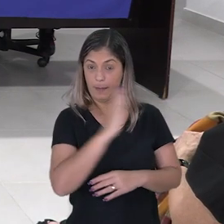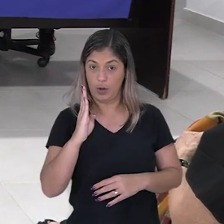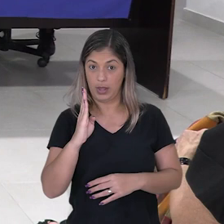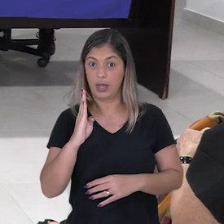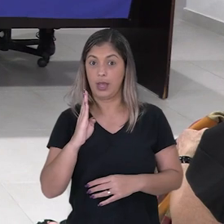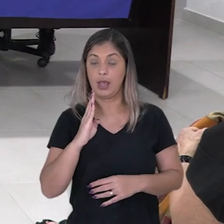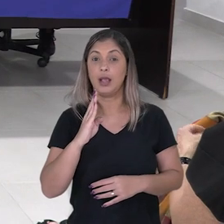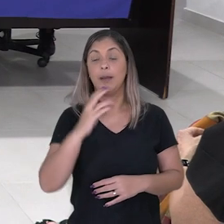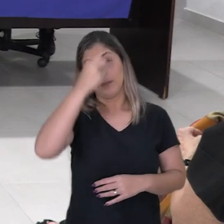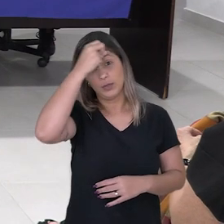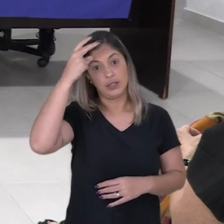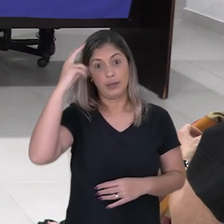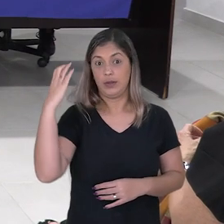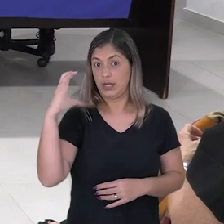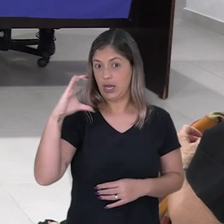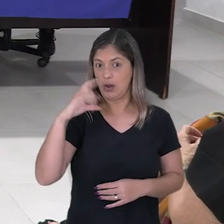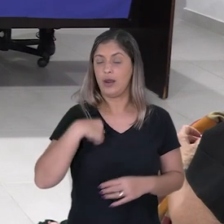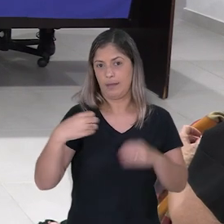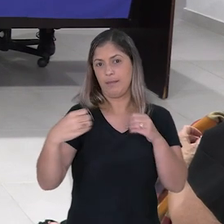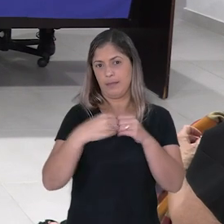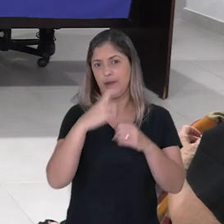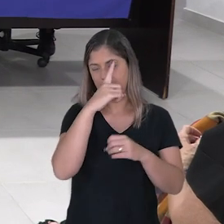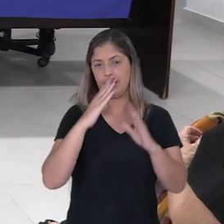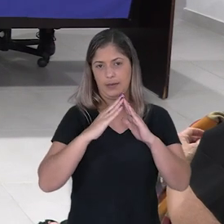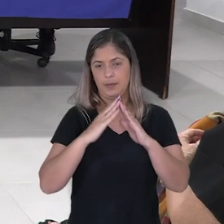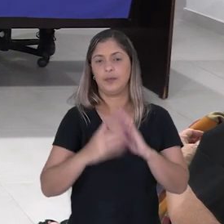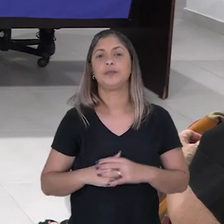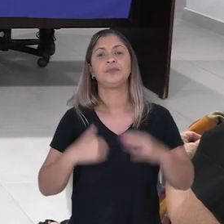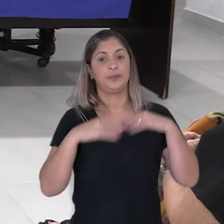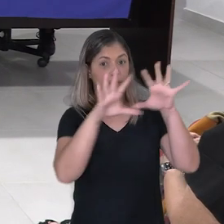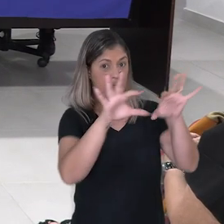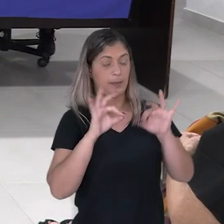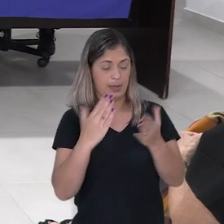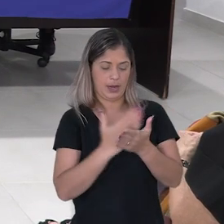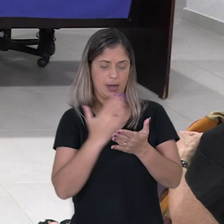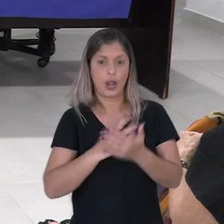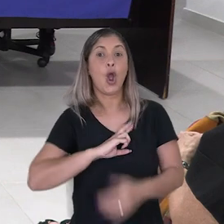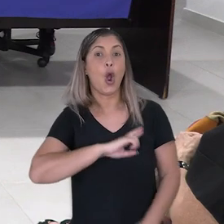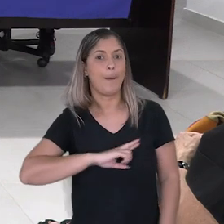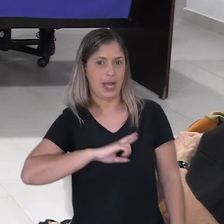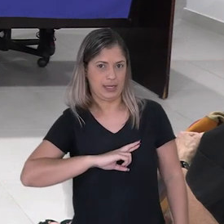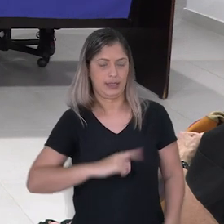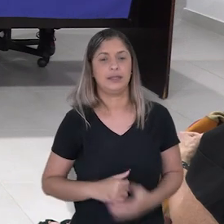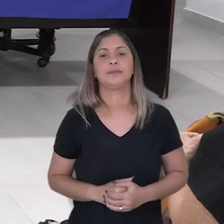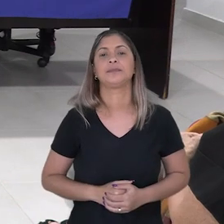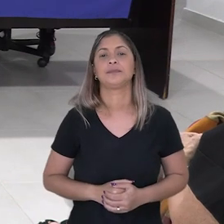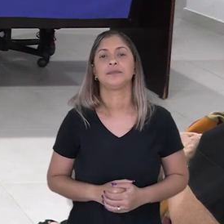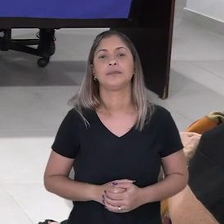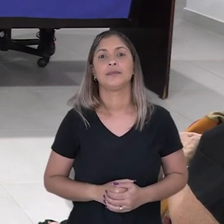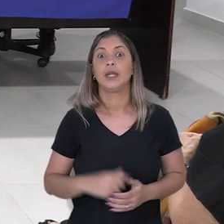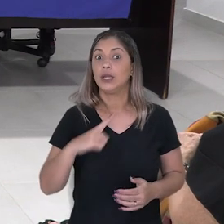Niterói, que era a cidade mais próxima de onde eu morava, e eu peguei um livro, era um romance, ele tinha